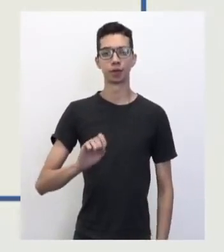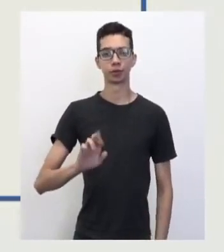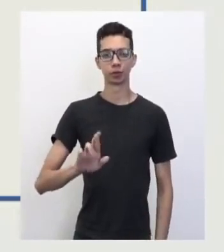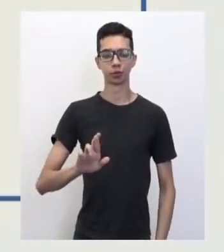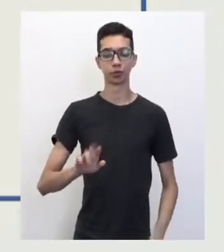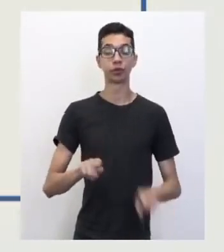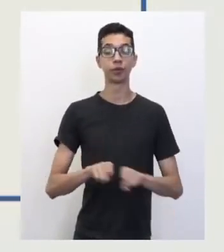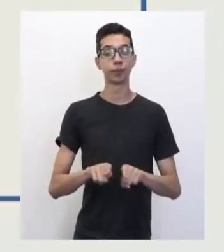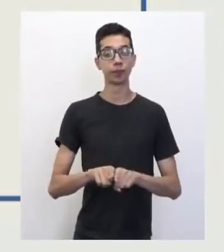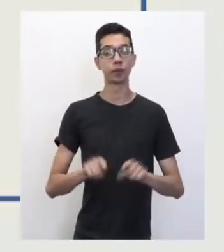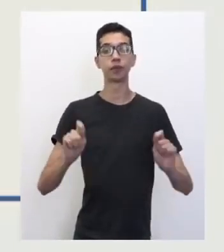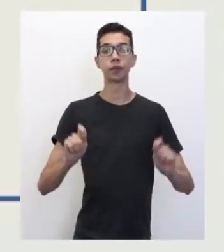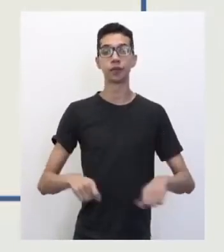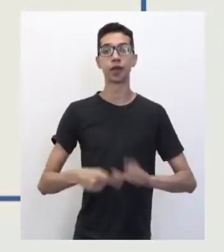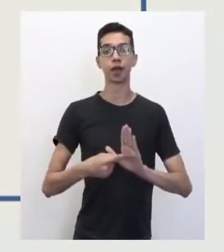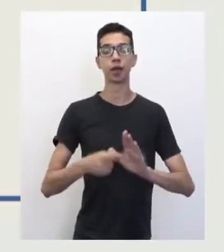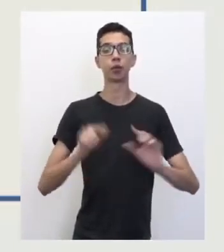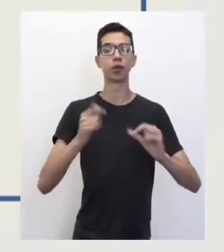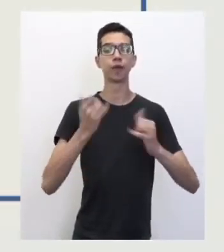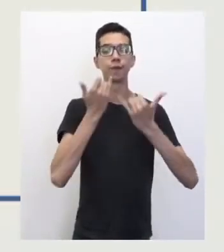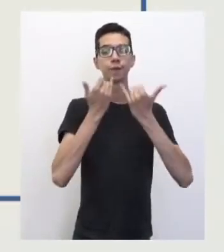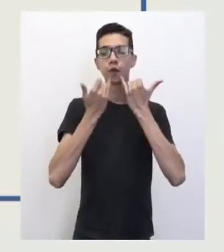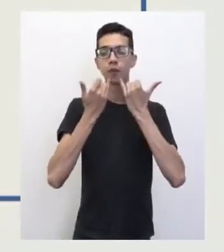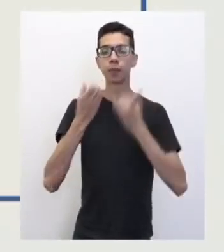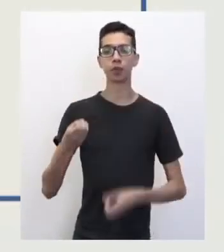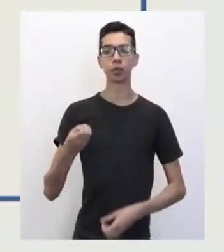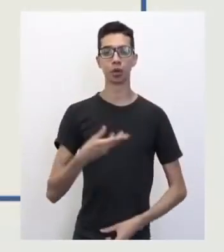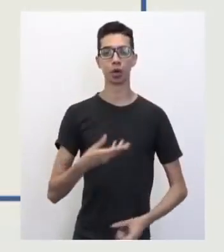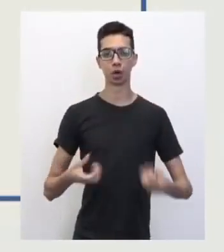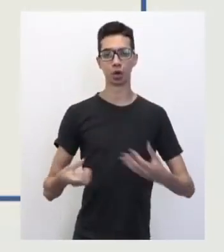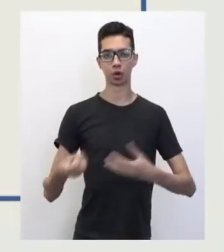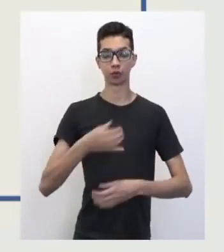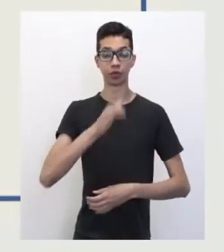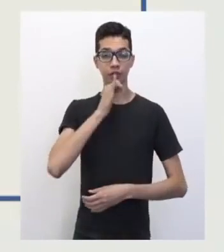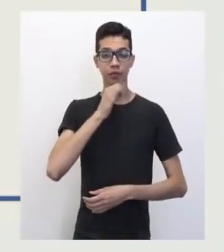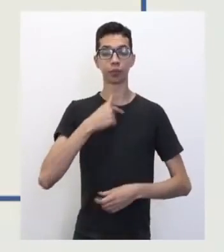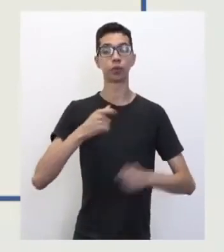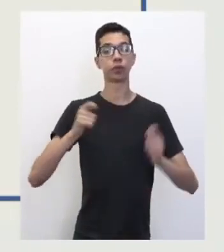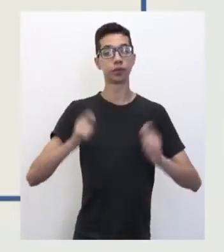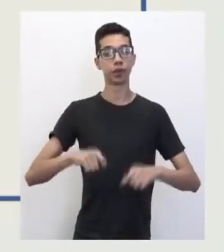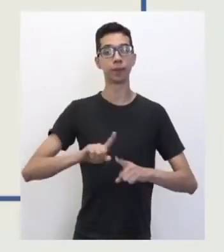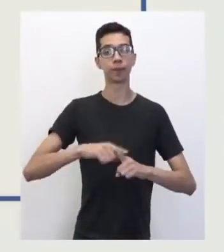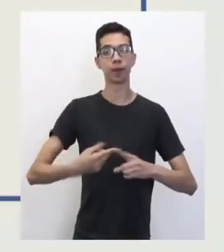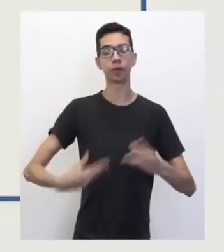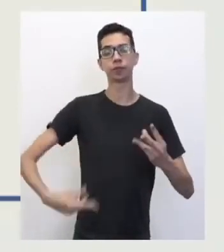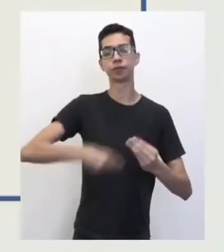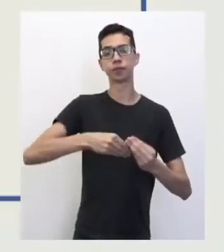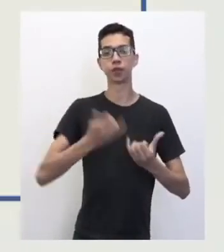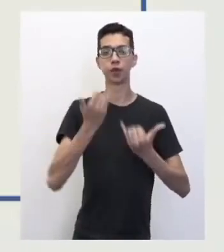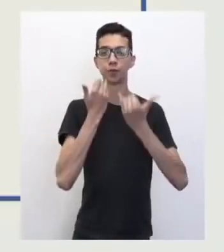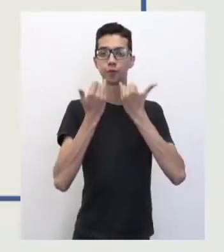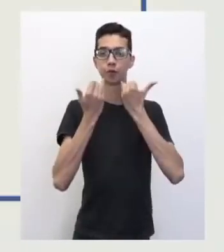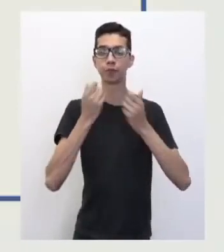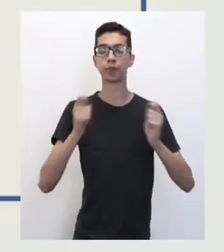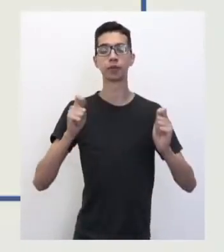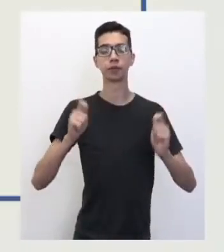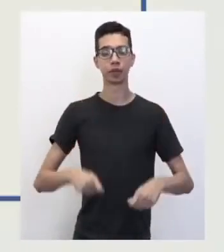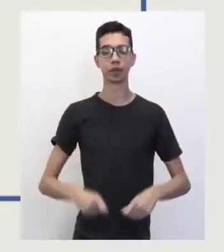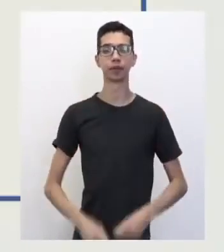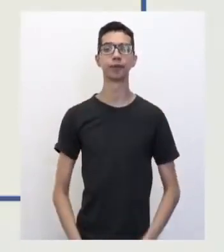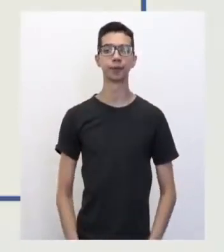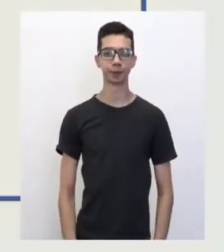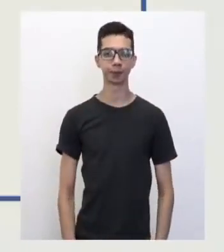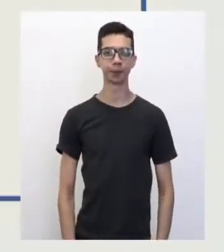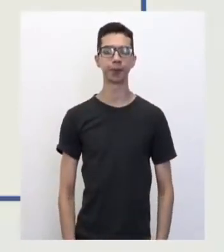inserem informações novas, né? Então eu posso adicionar novas informações a partir